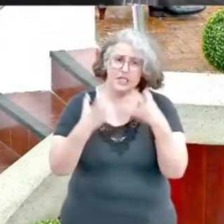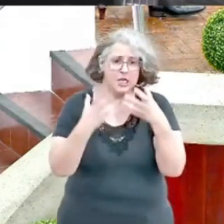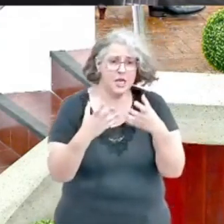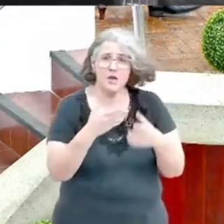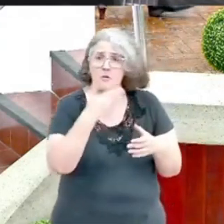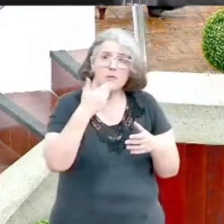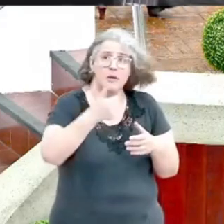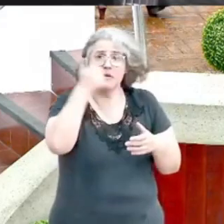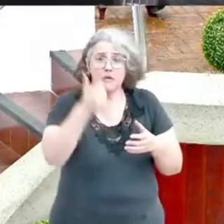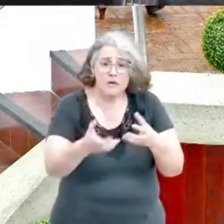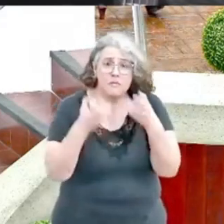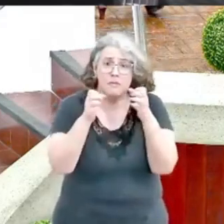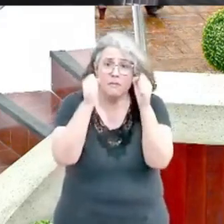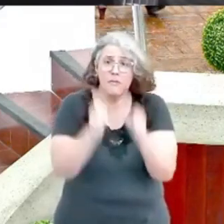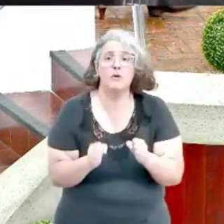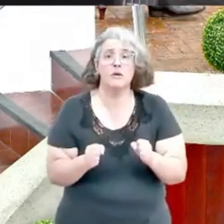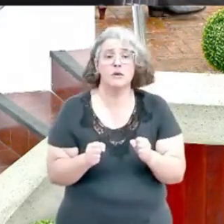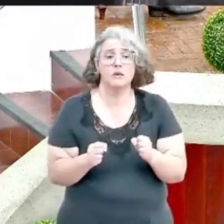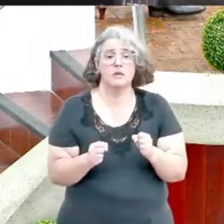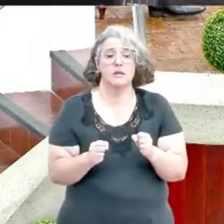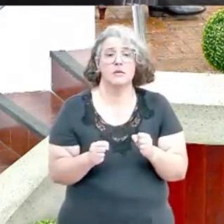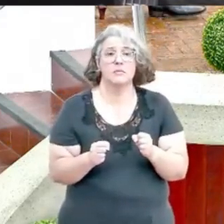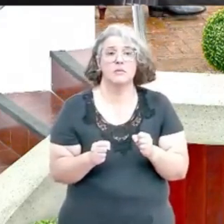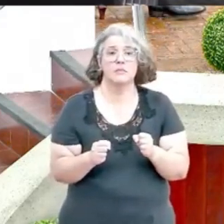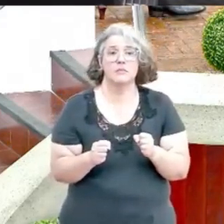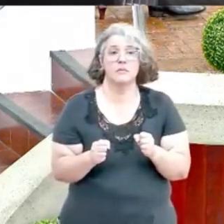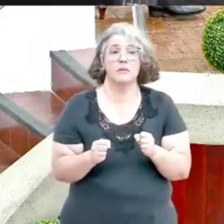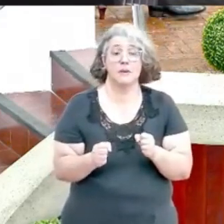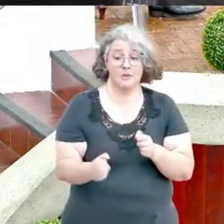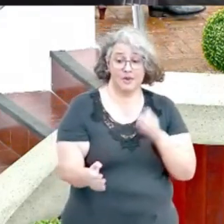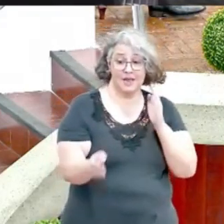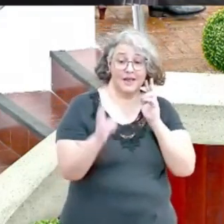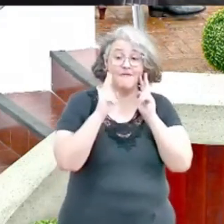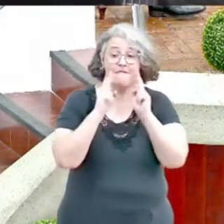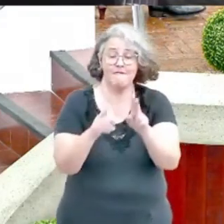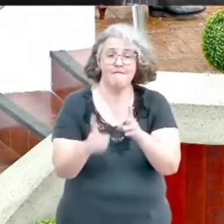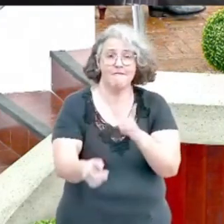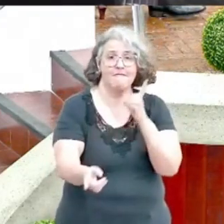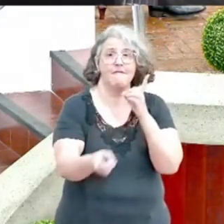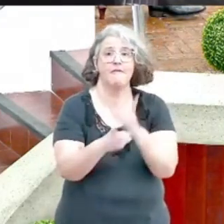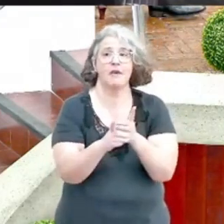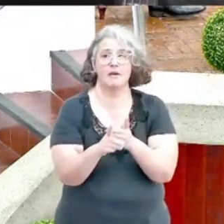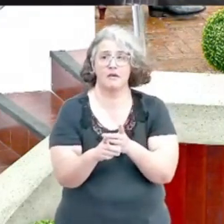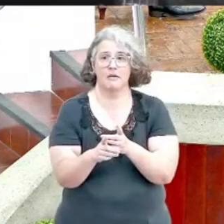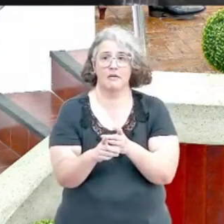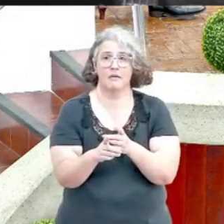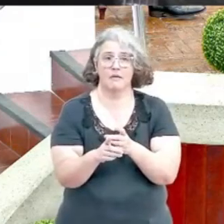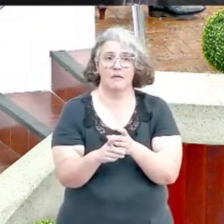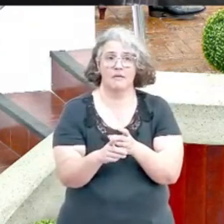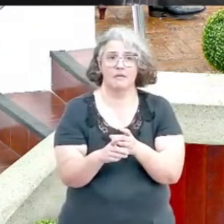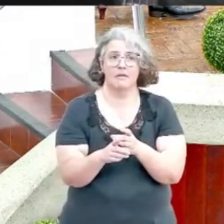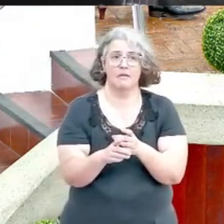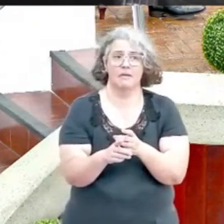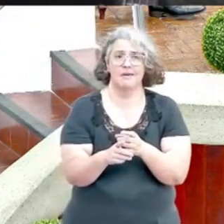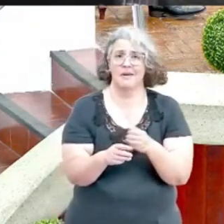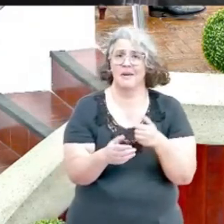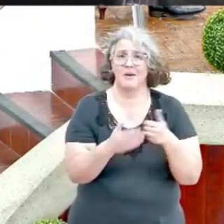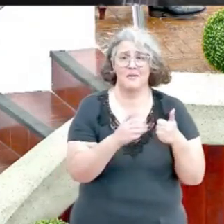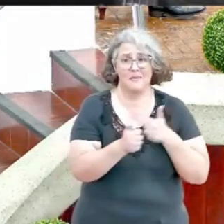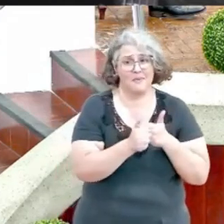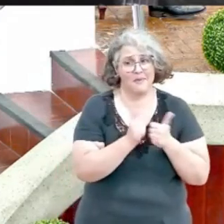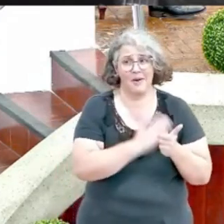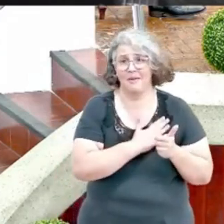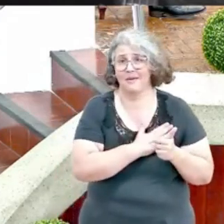melhor que ele pode para reverter essa situação. Perto do coração não é o